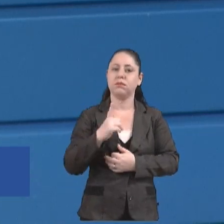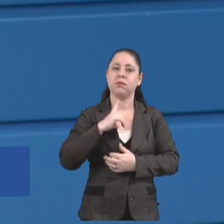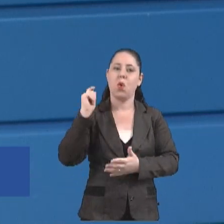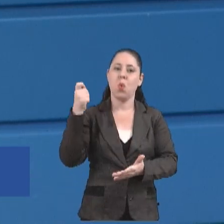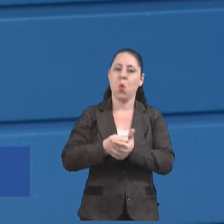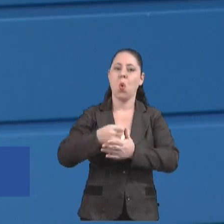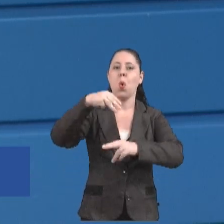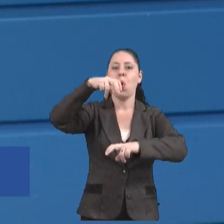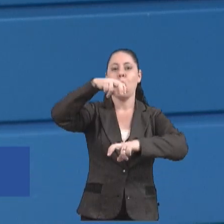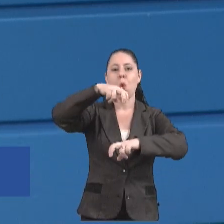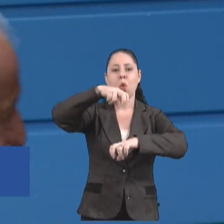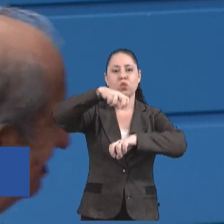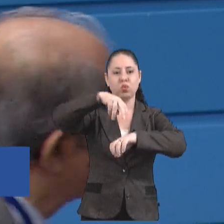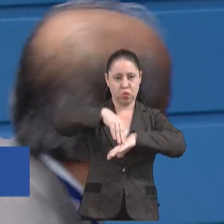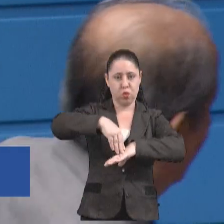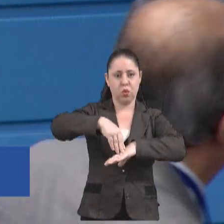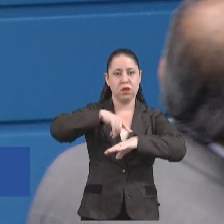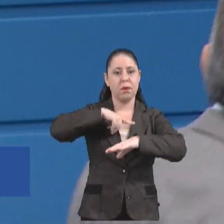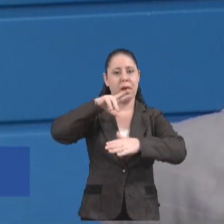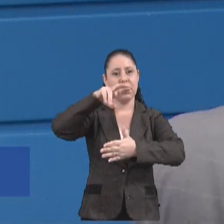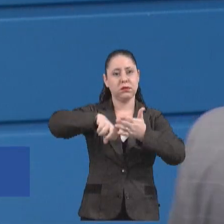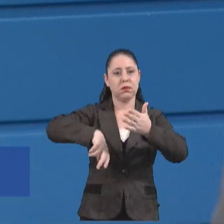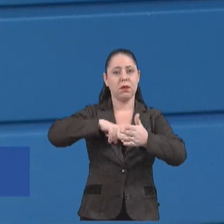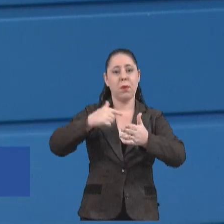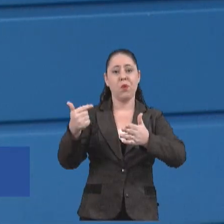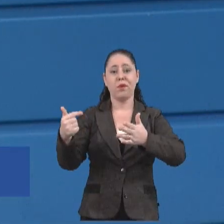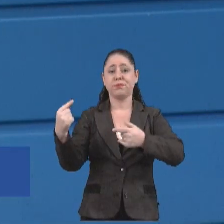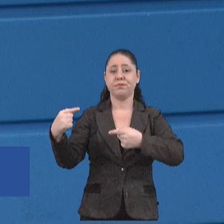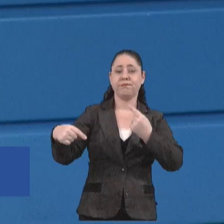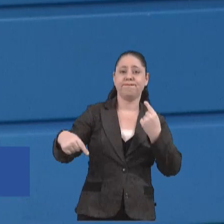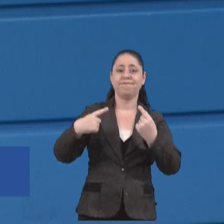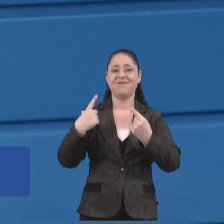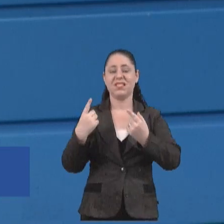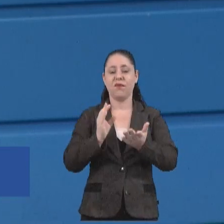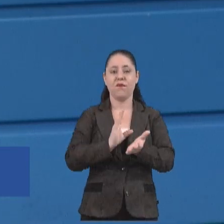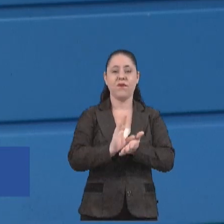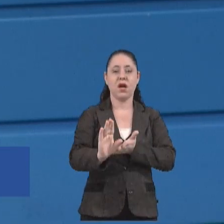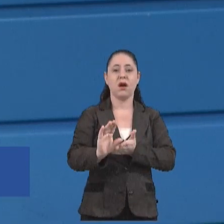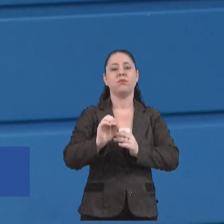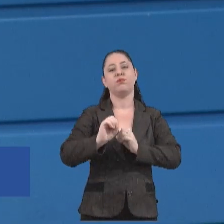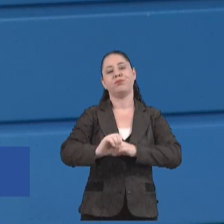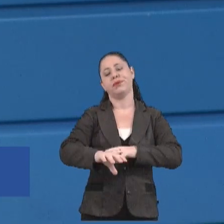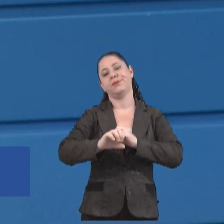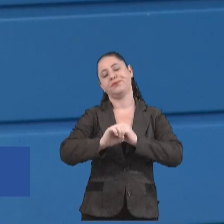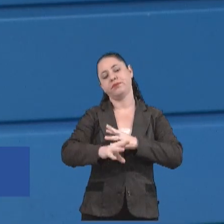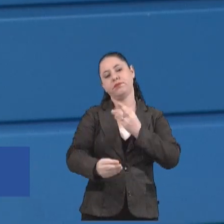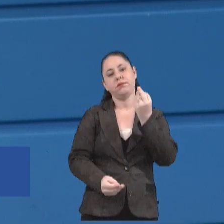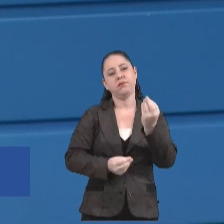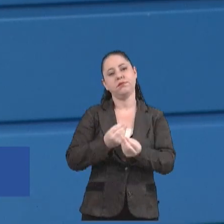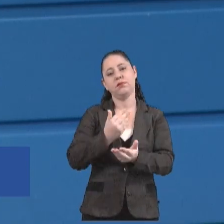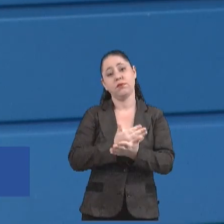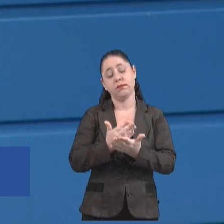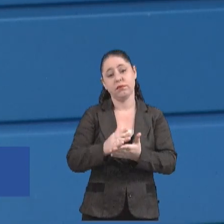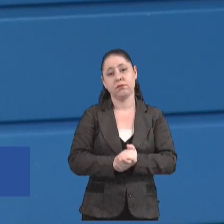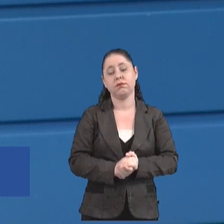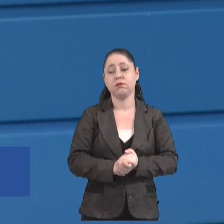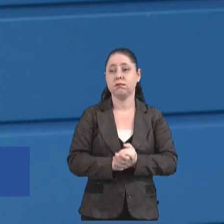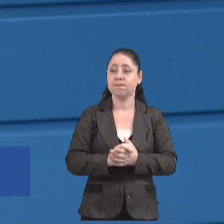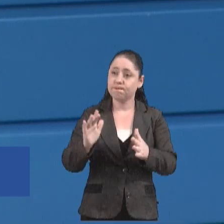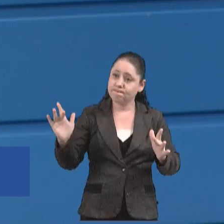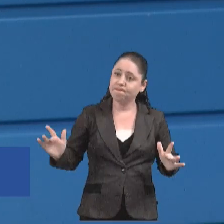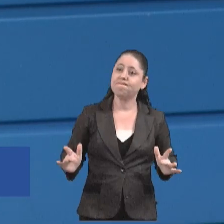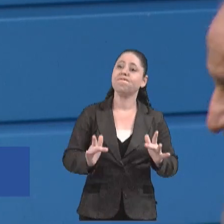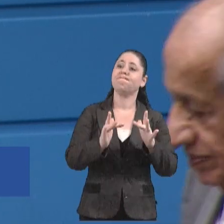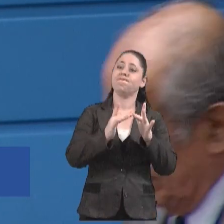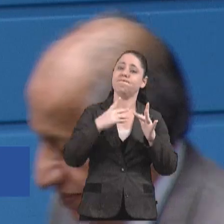só que nós também temos que, na contramão, no outro lado, investir na educação. E aí, concordo com Vossa Excelência, que